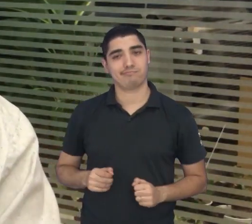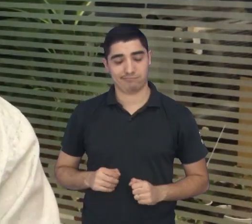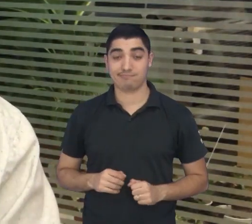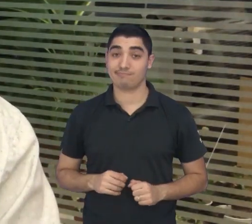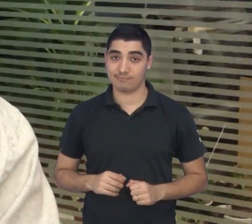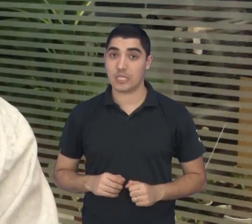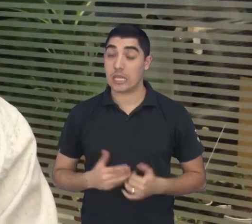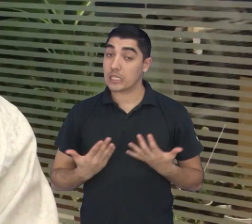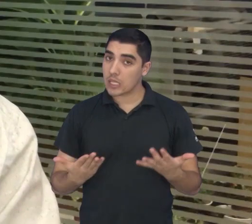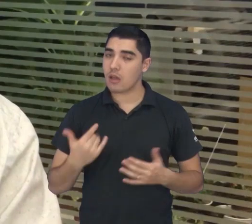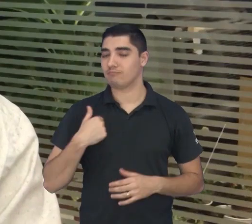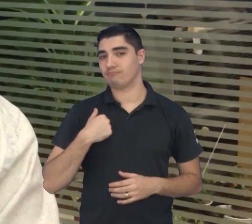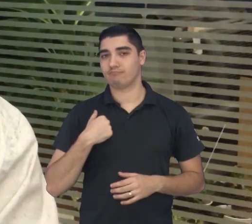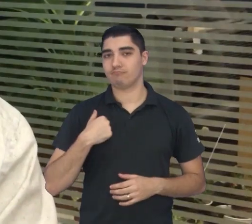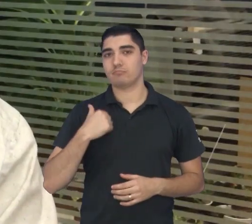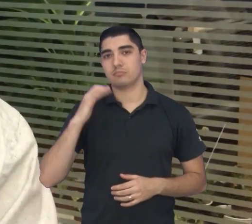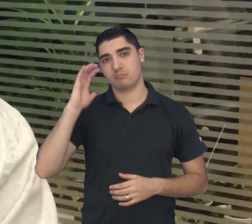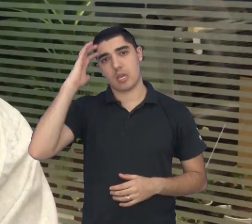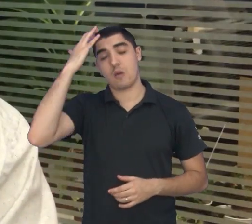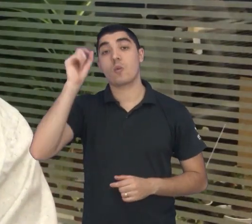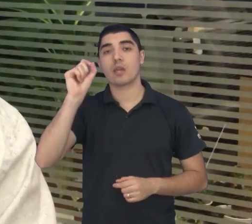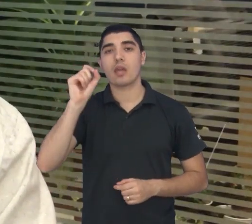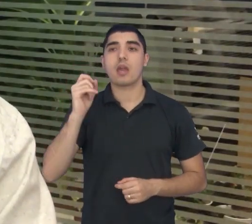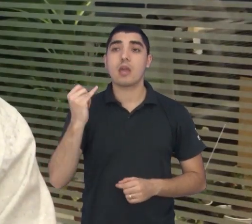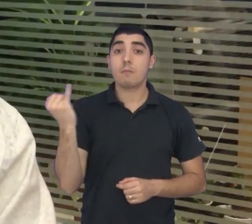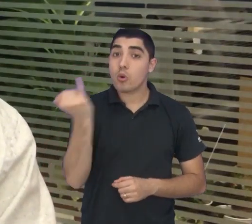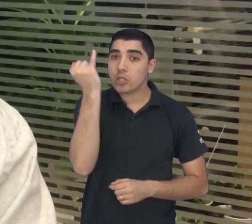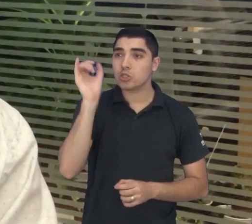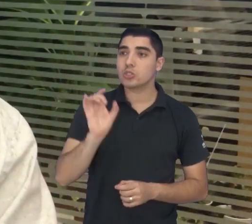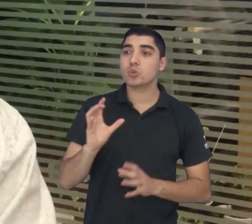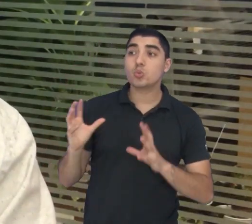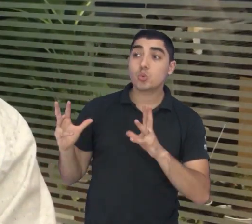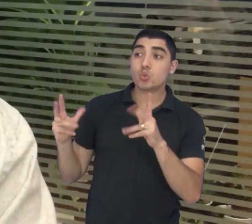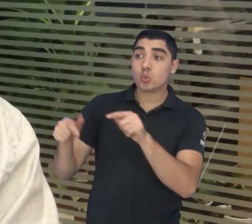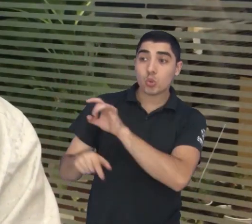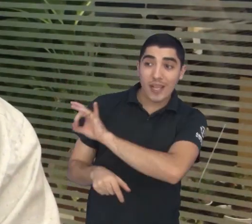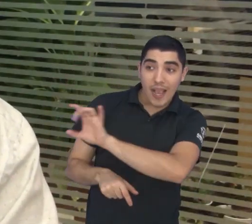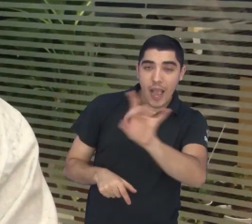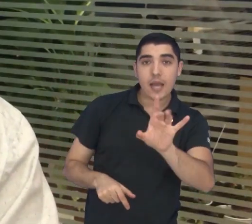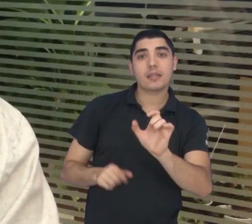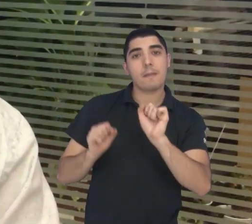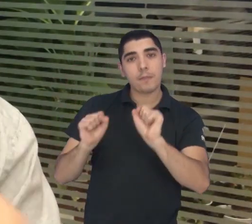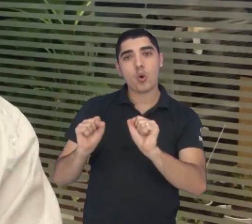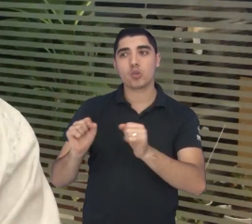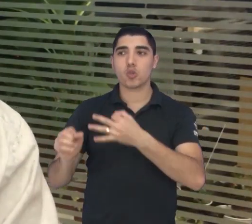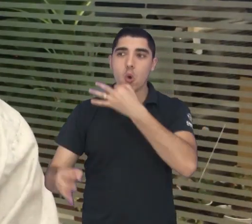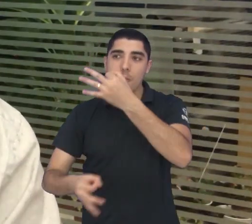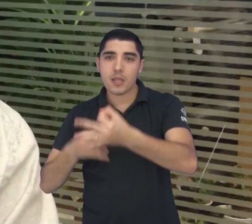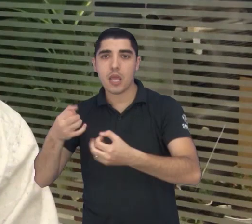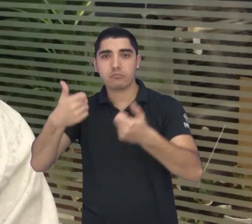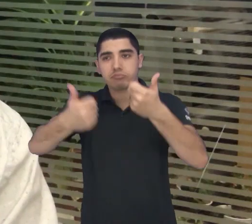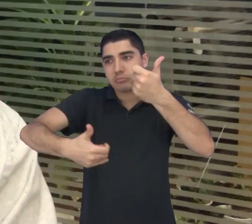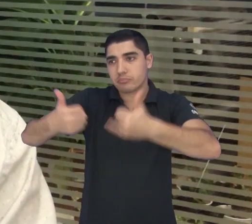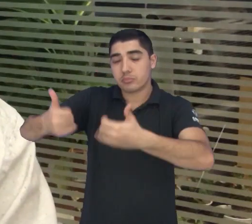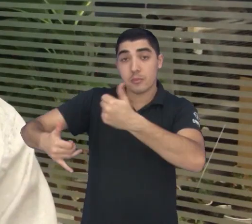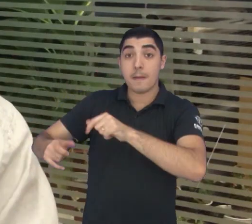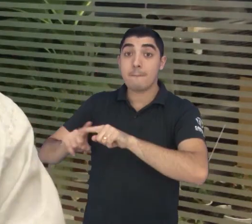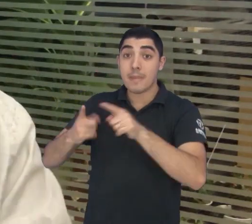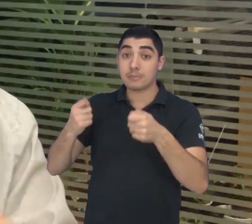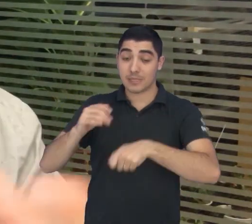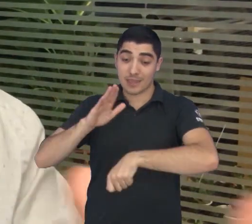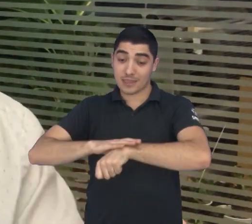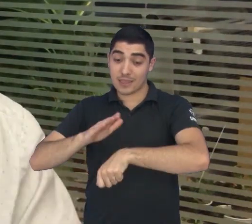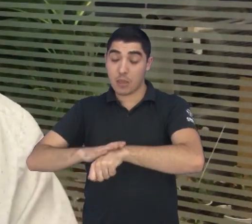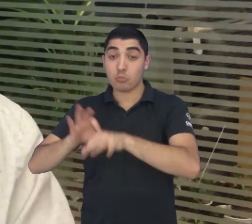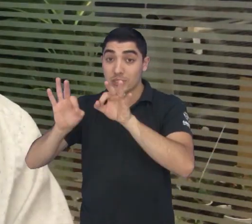forma interessante é dar a palavra a todos com um tempo de início e fim para a discussão daquele tema.